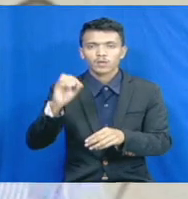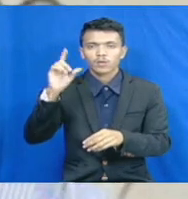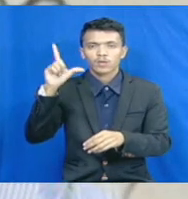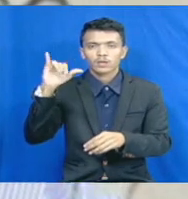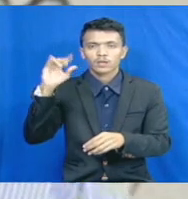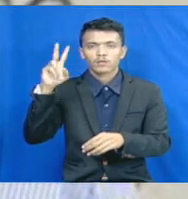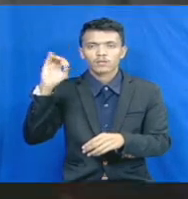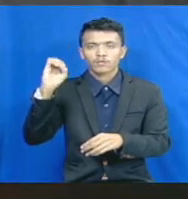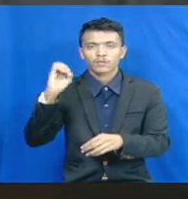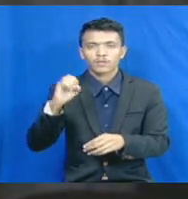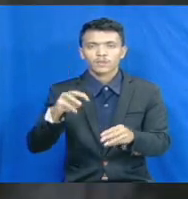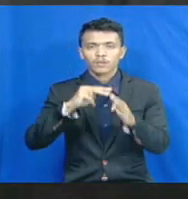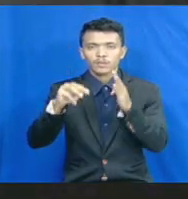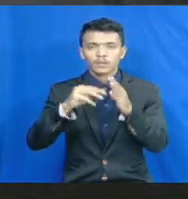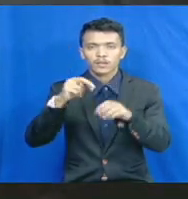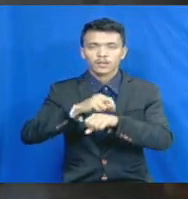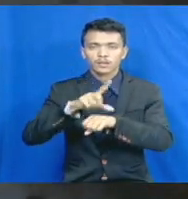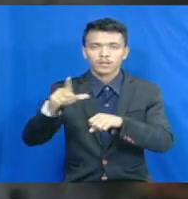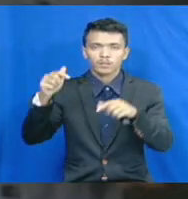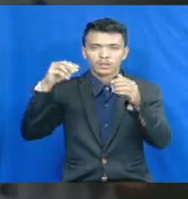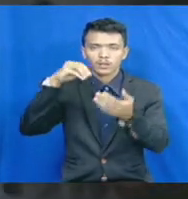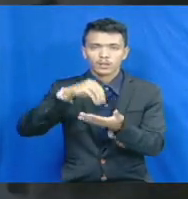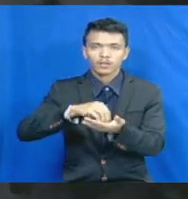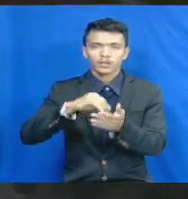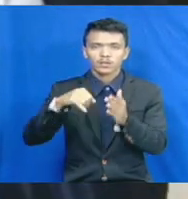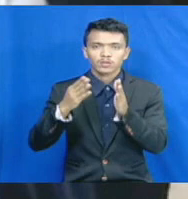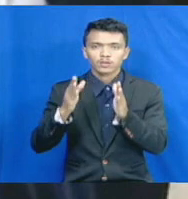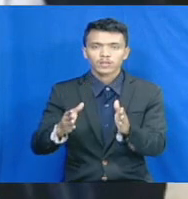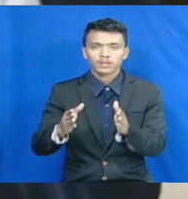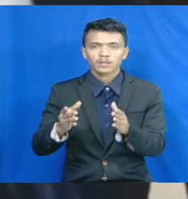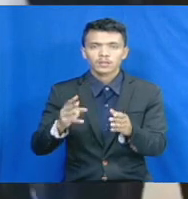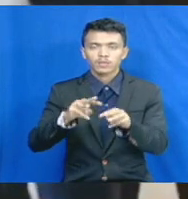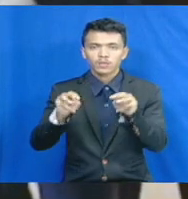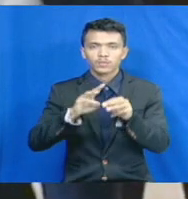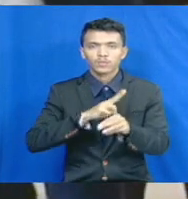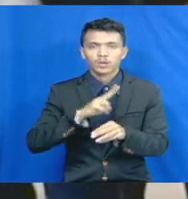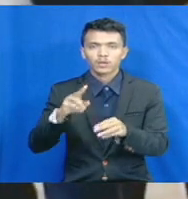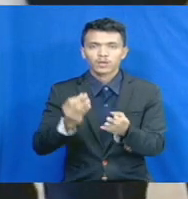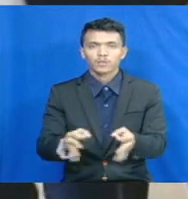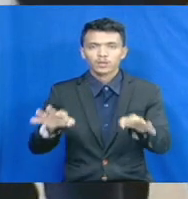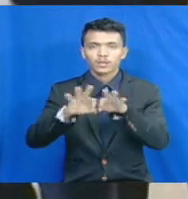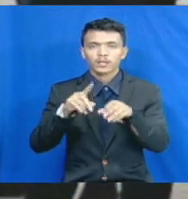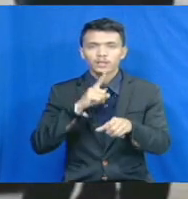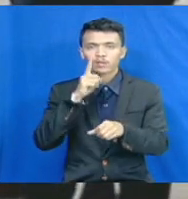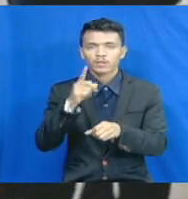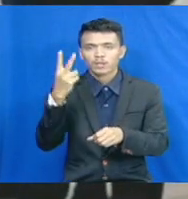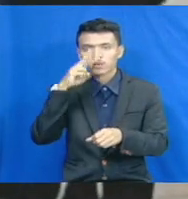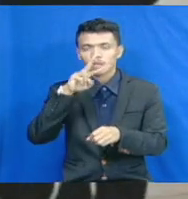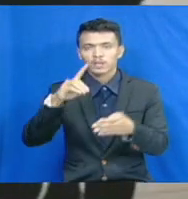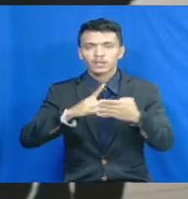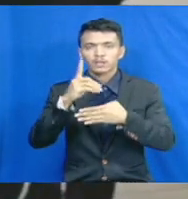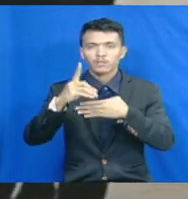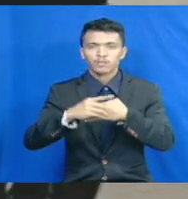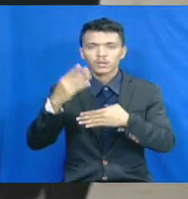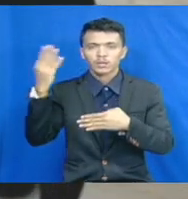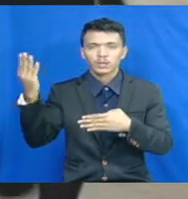Freitas Ateden, Média Nacional, também destaca, né, jornalista e município Baucau, importante teve sobre acompanha desenvolvimento